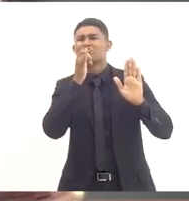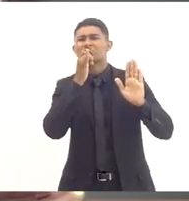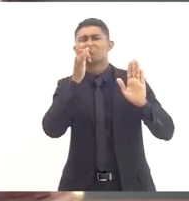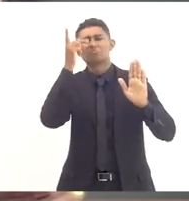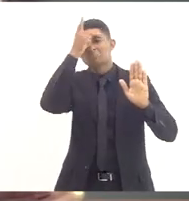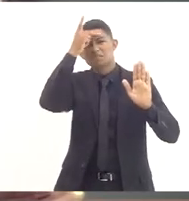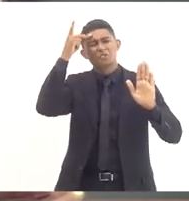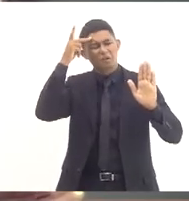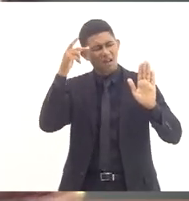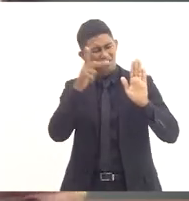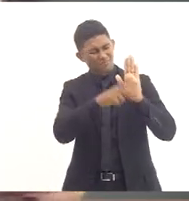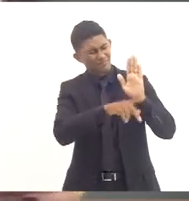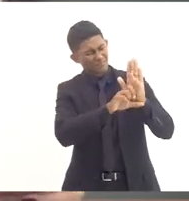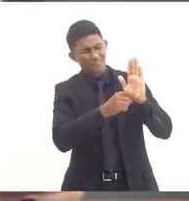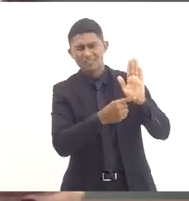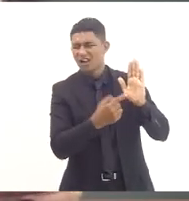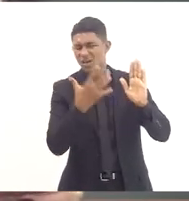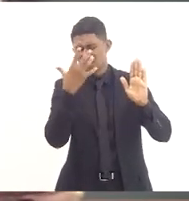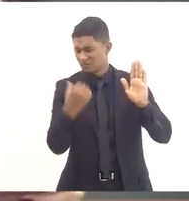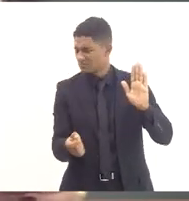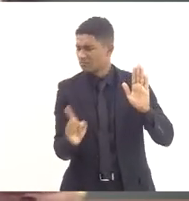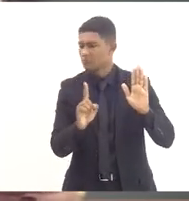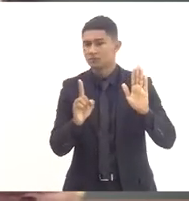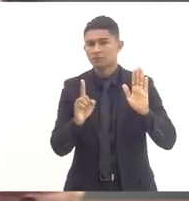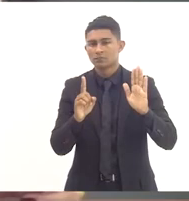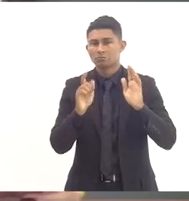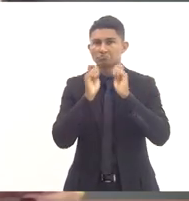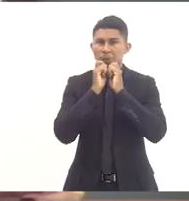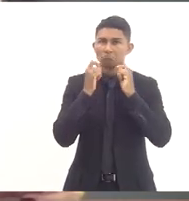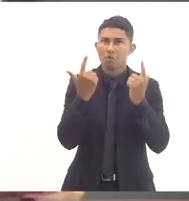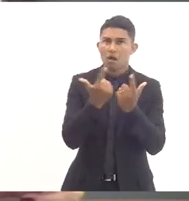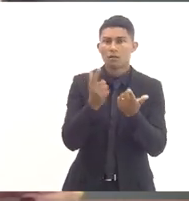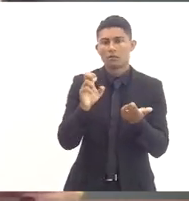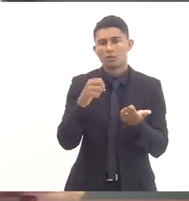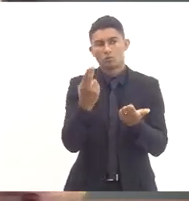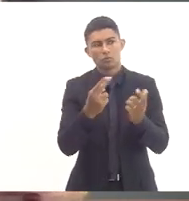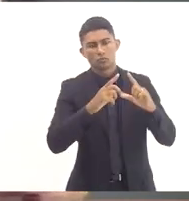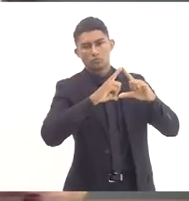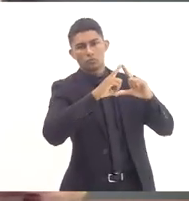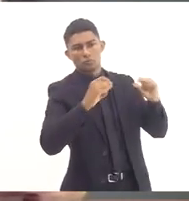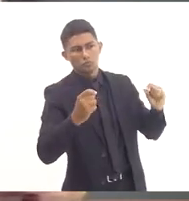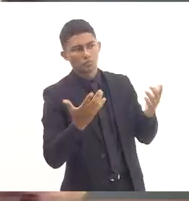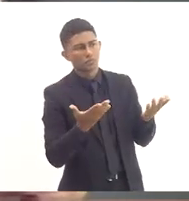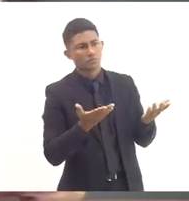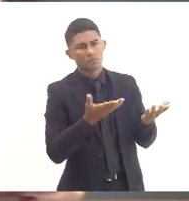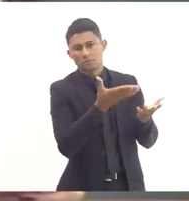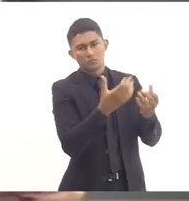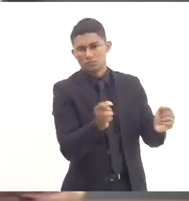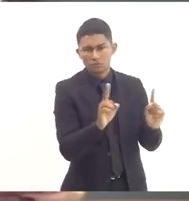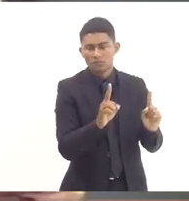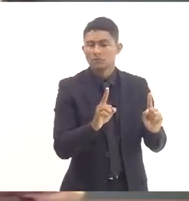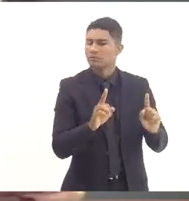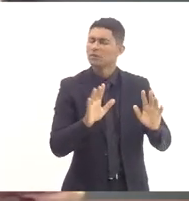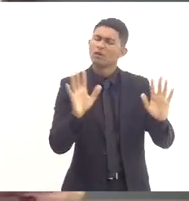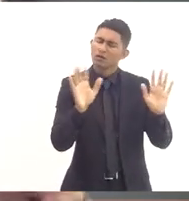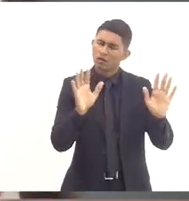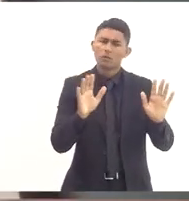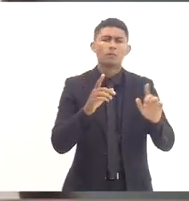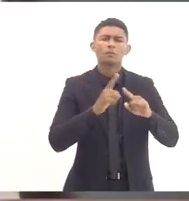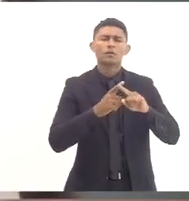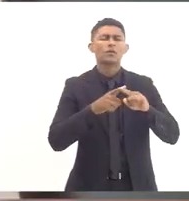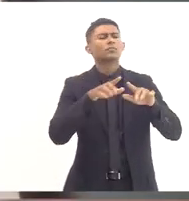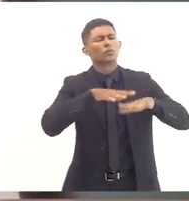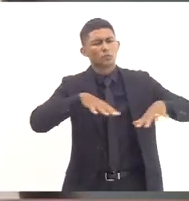rejeitados né seja nas assembleias legislativas seja no Congresso porque é uma causa que todo mundo é sensível essa causa